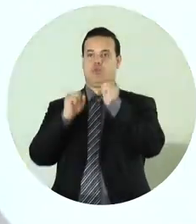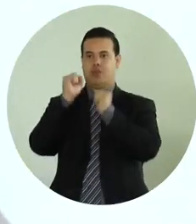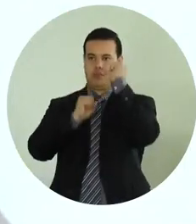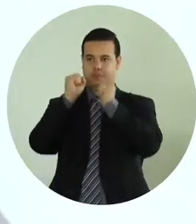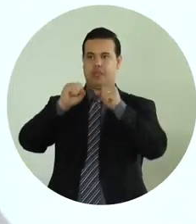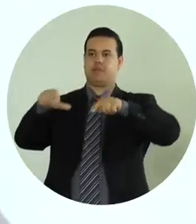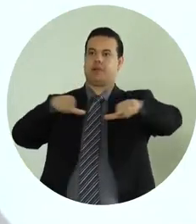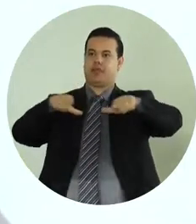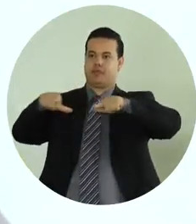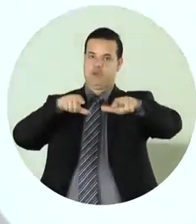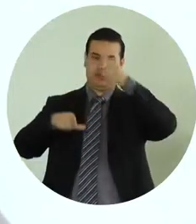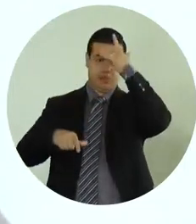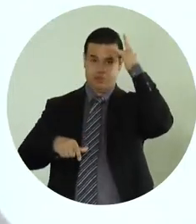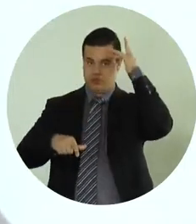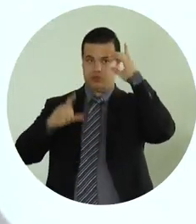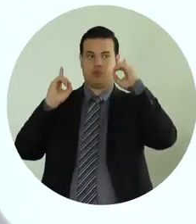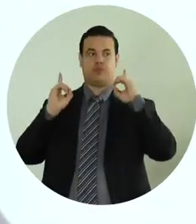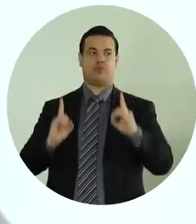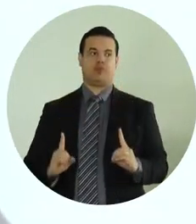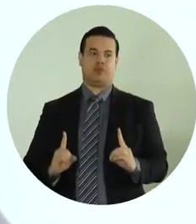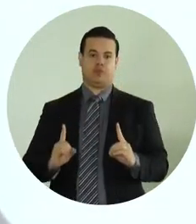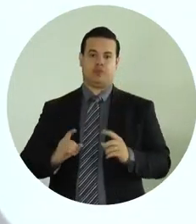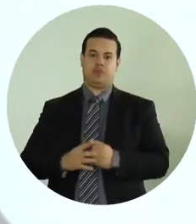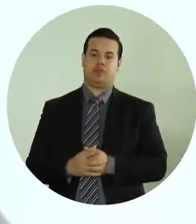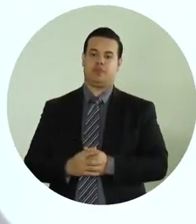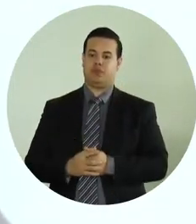com Deficiência.